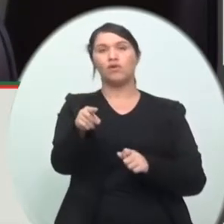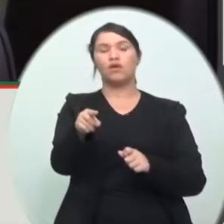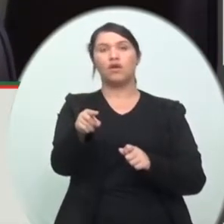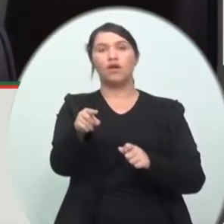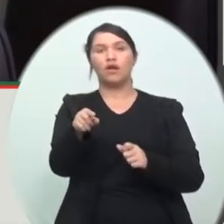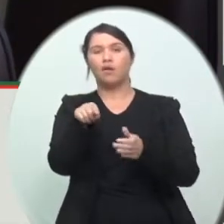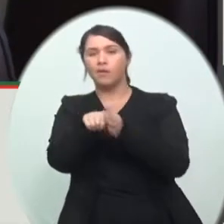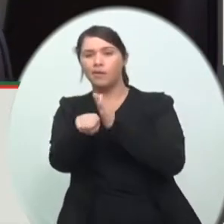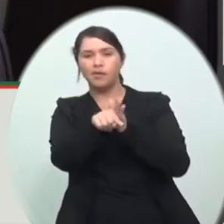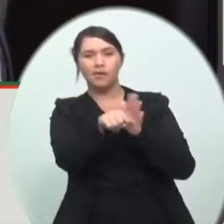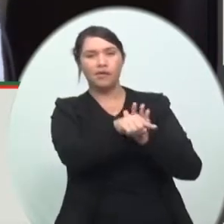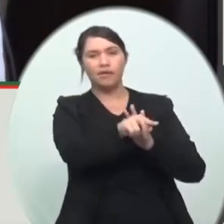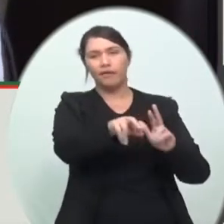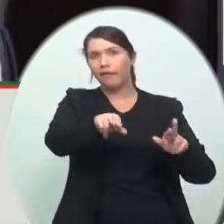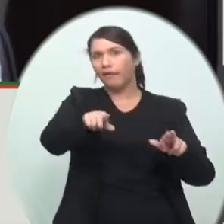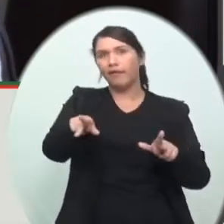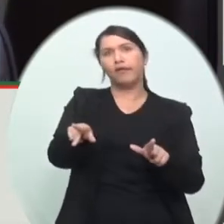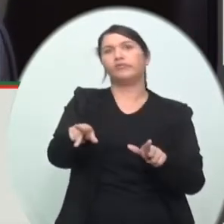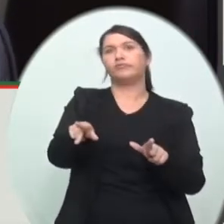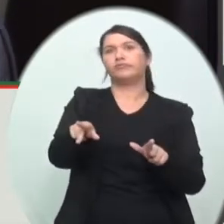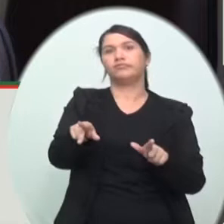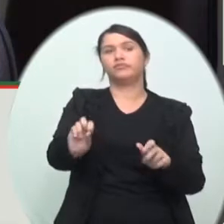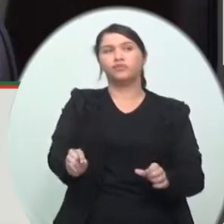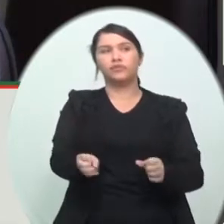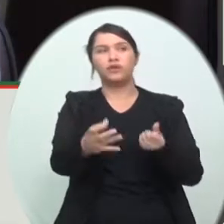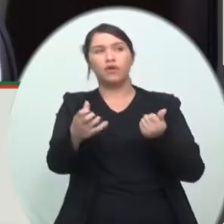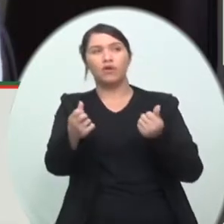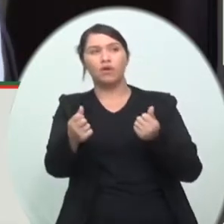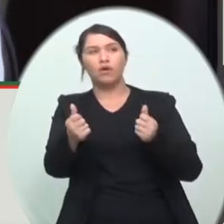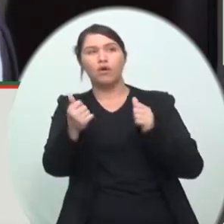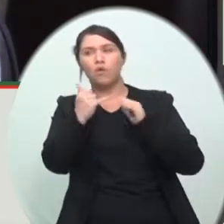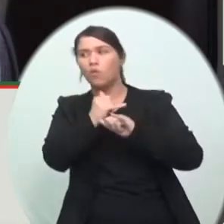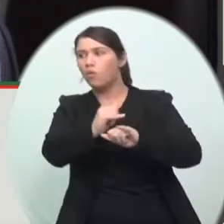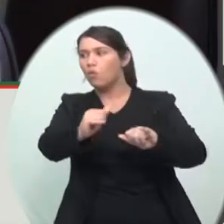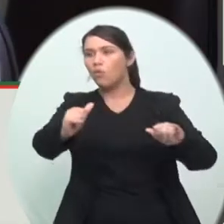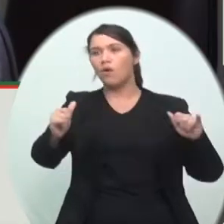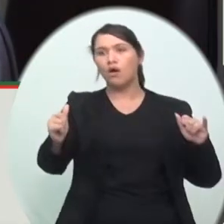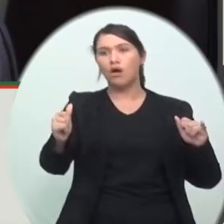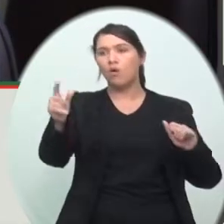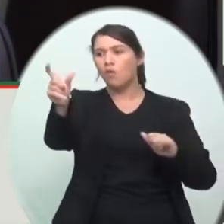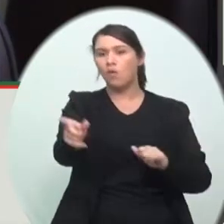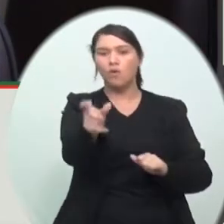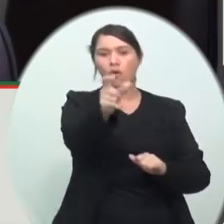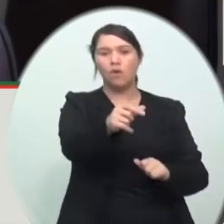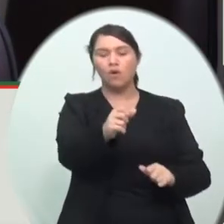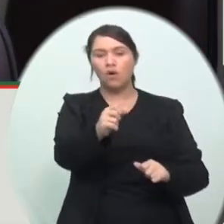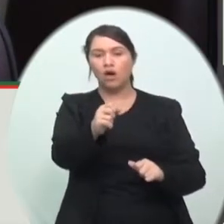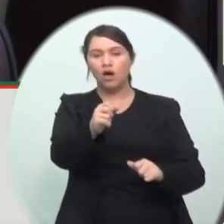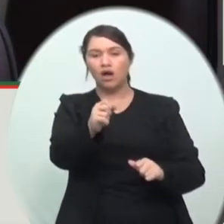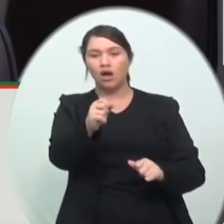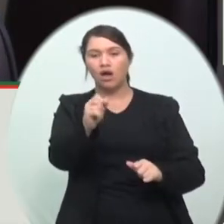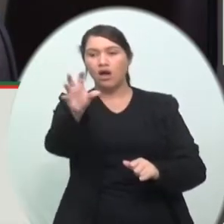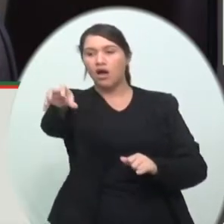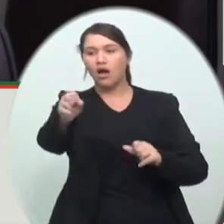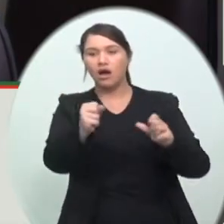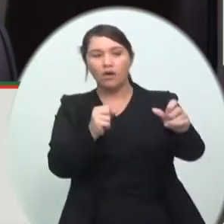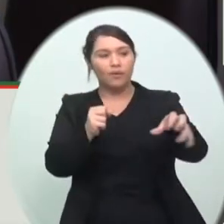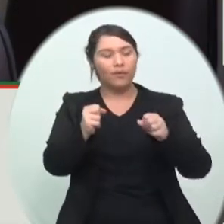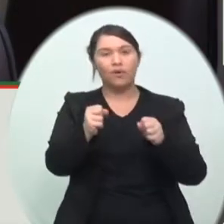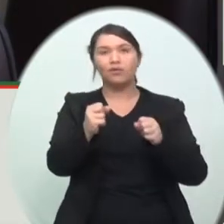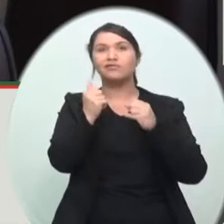Page. Então, o acesso à informação ele ficou democratizado e, principalmente,